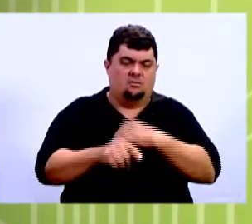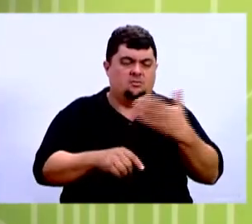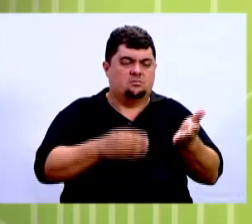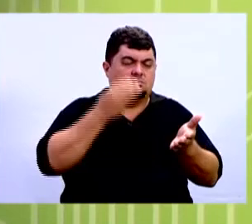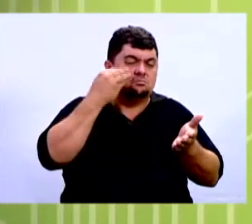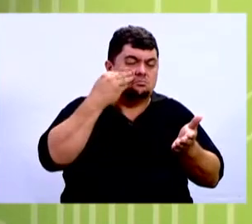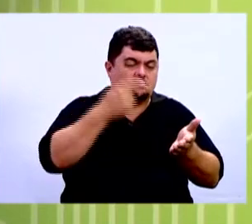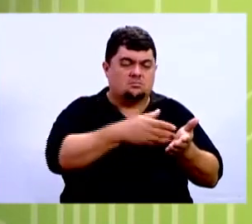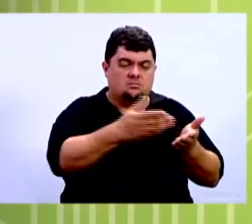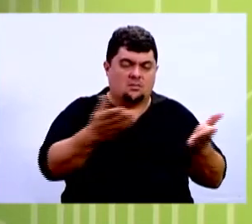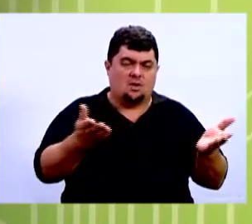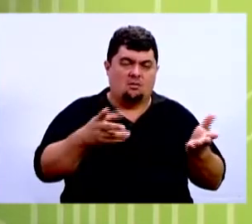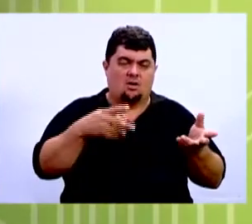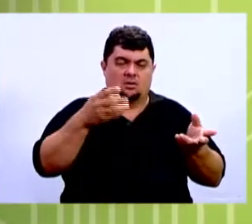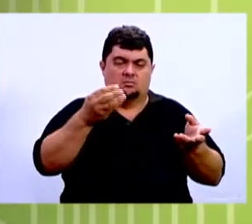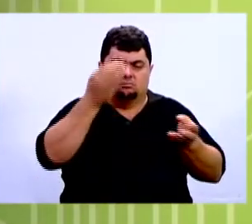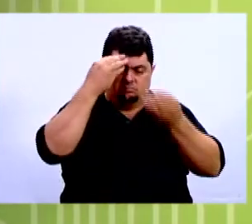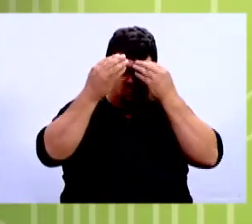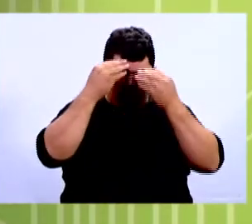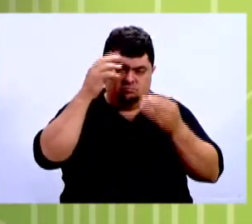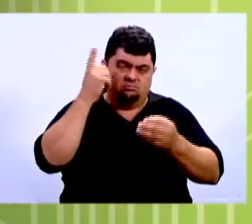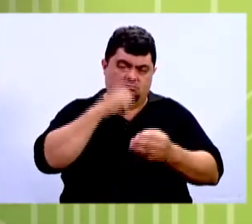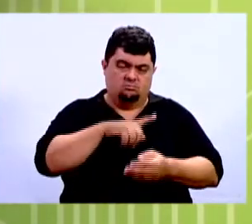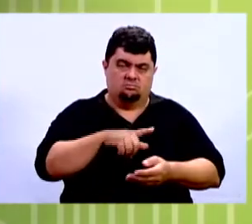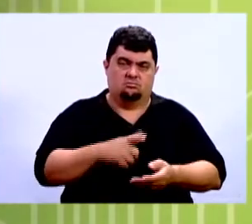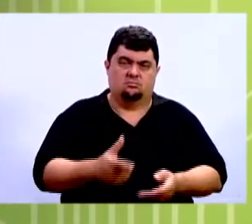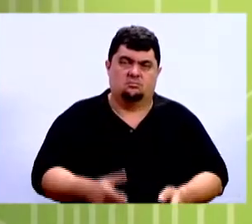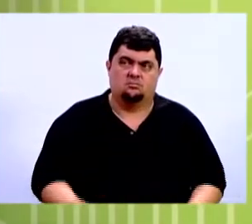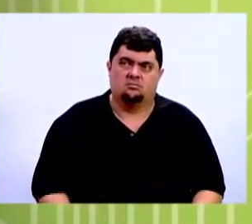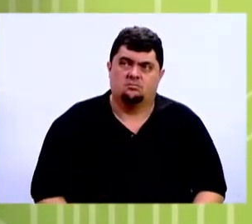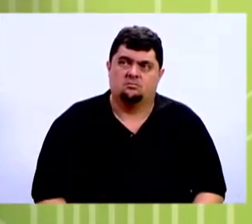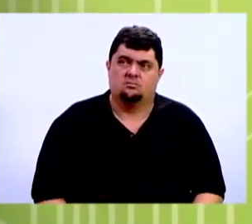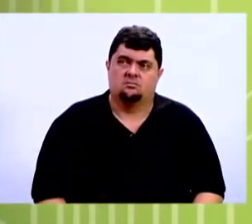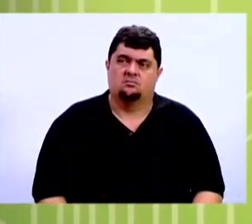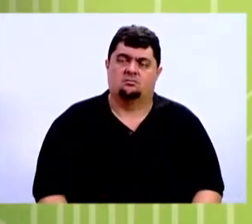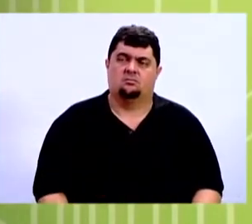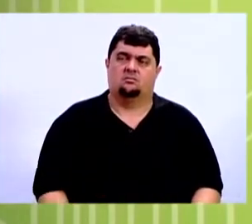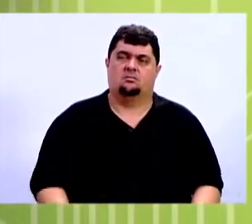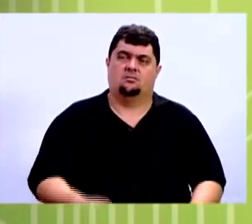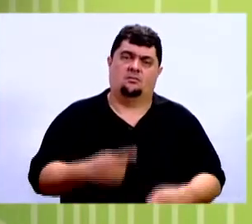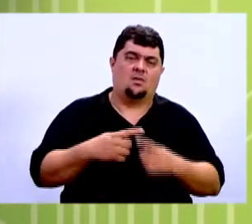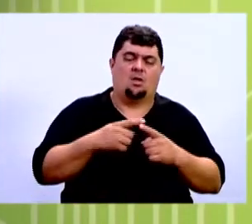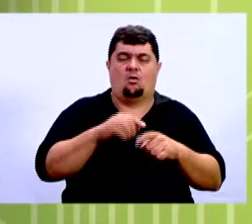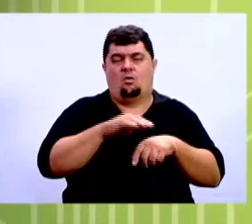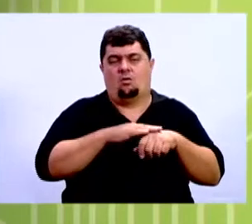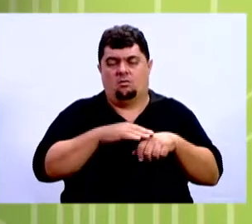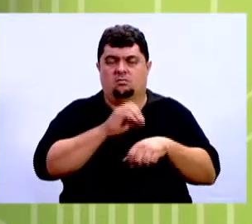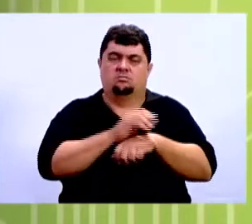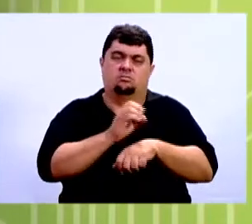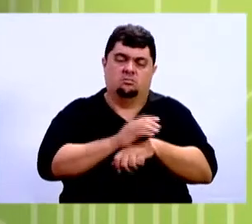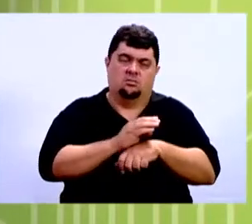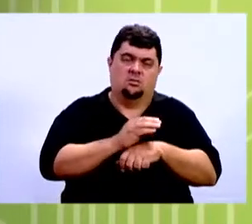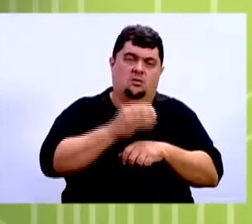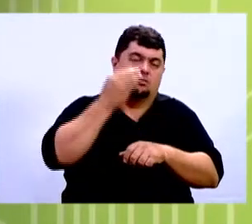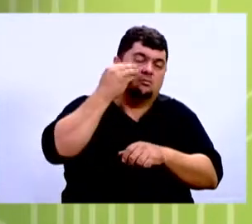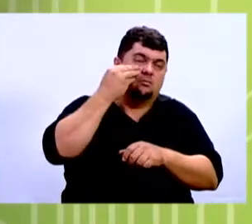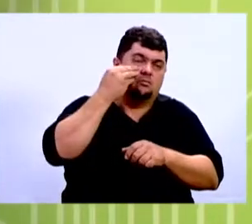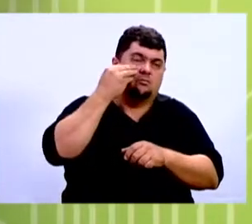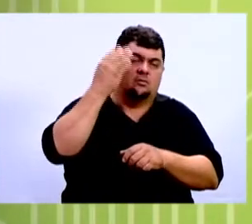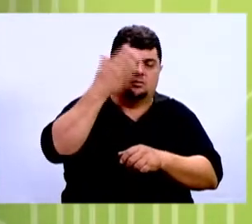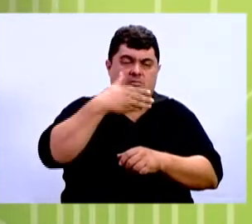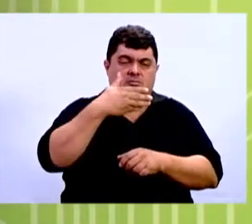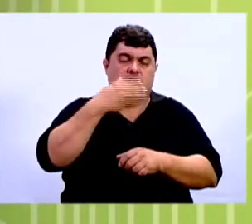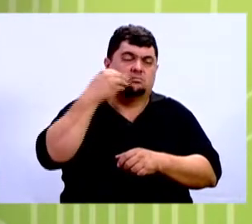se vai captar realmente o que você está pensando lá no seu objetivo, que você conversou com o seu orientador. Então faça esse pré-teste, ou seja,